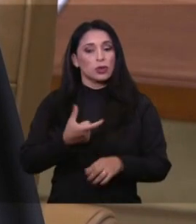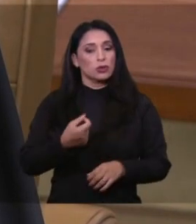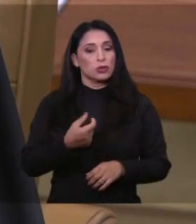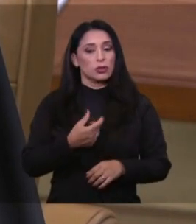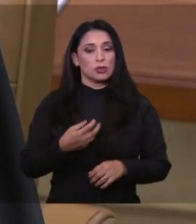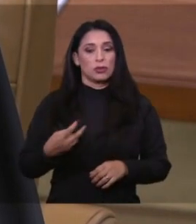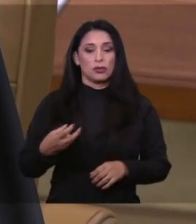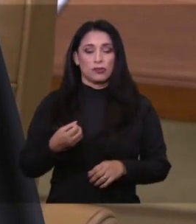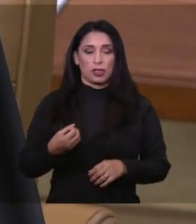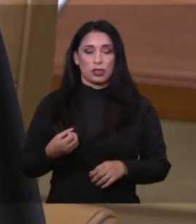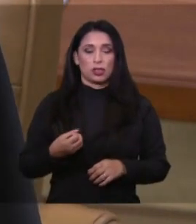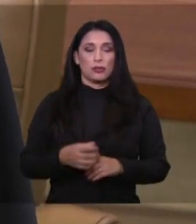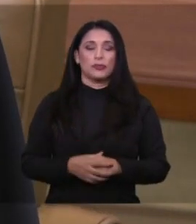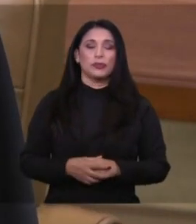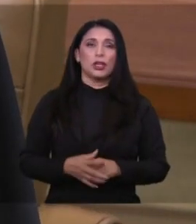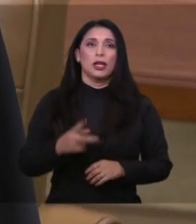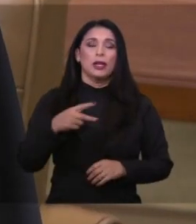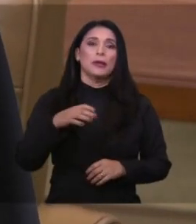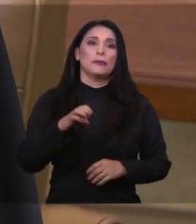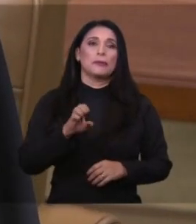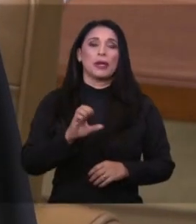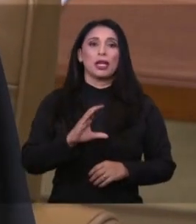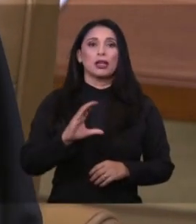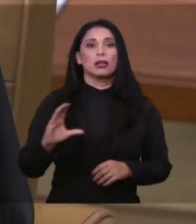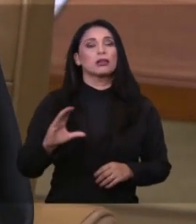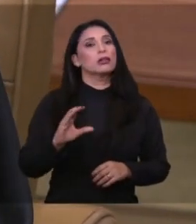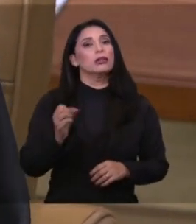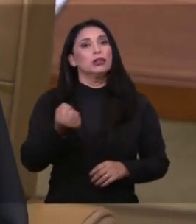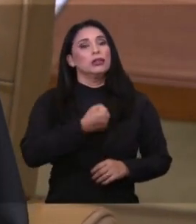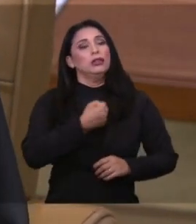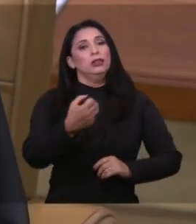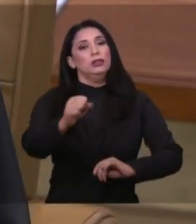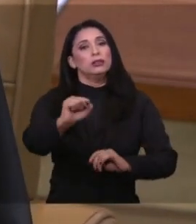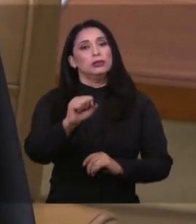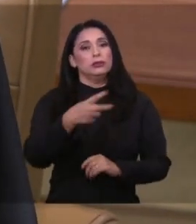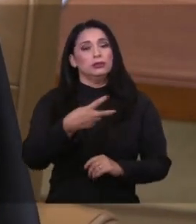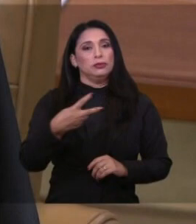2020, PEC 82 de 2019.